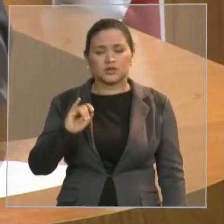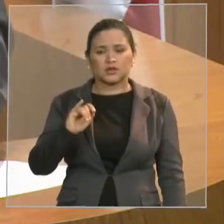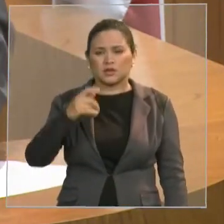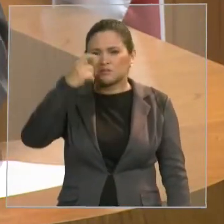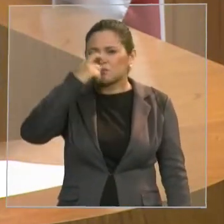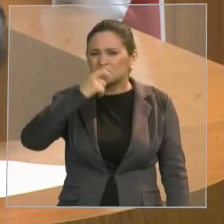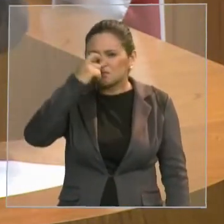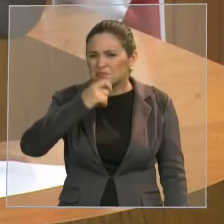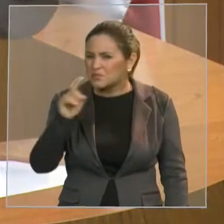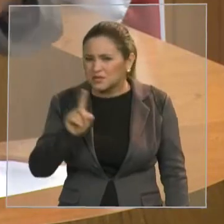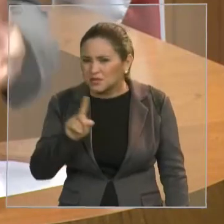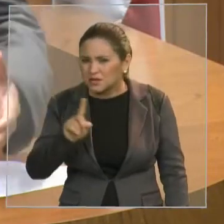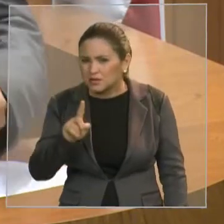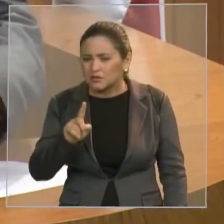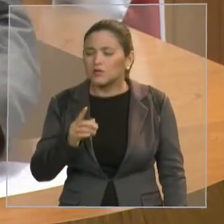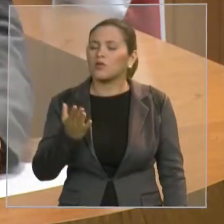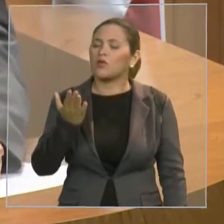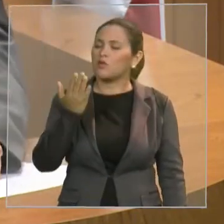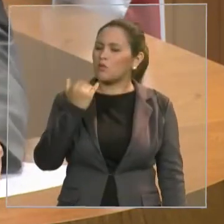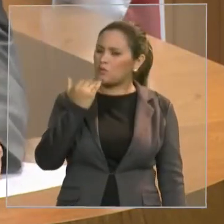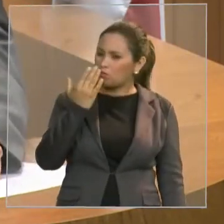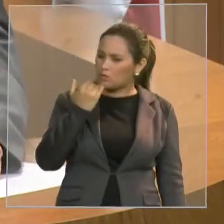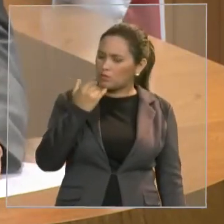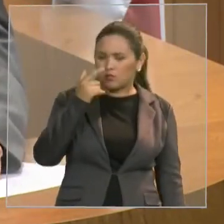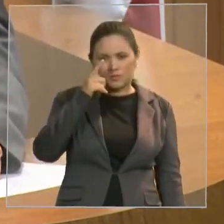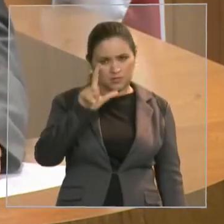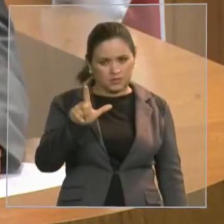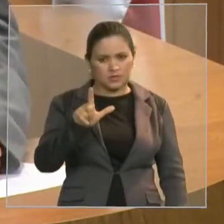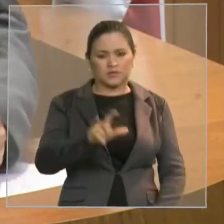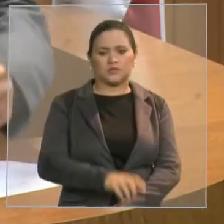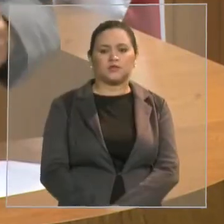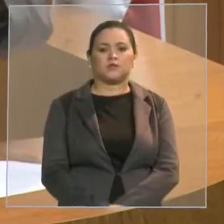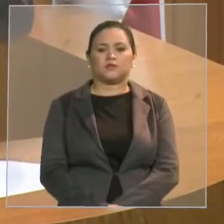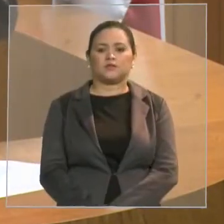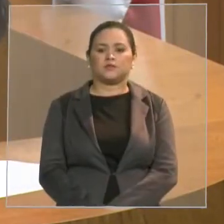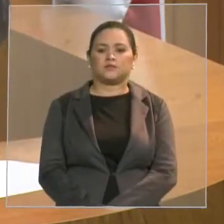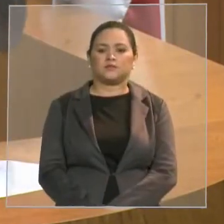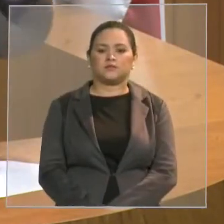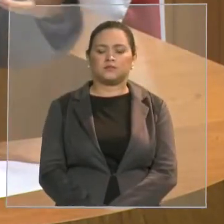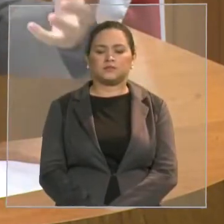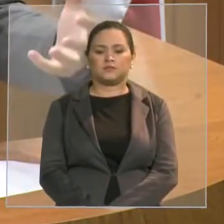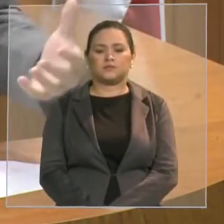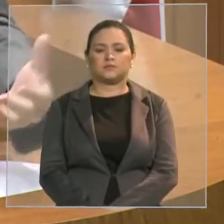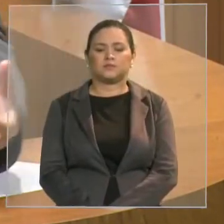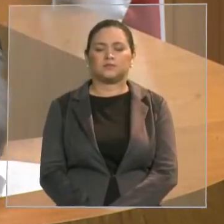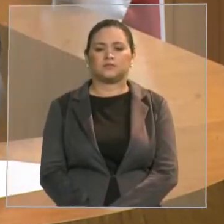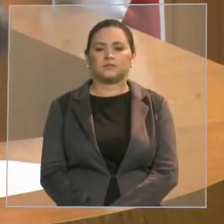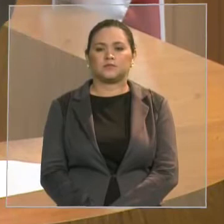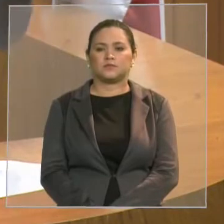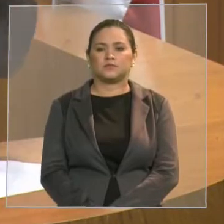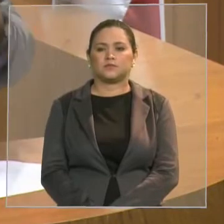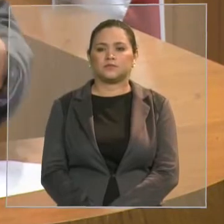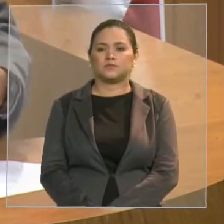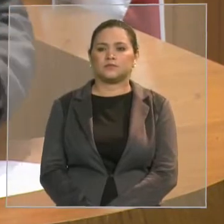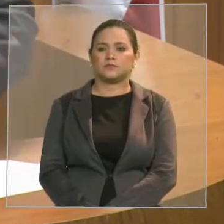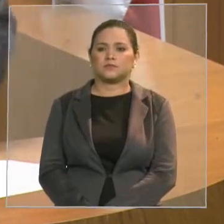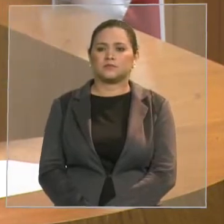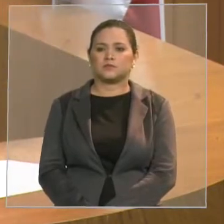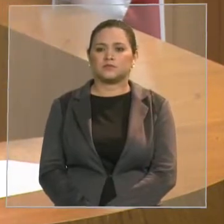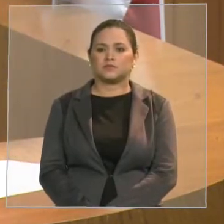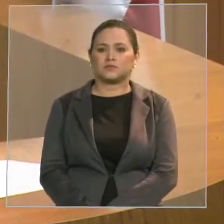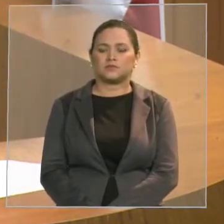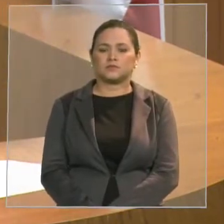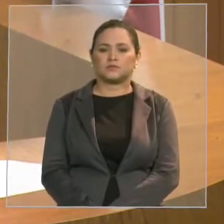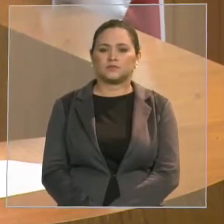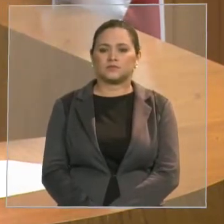alimentar, e ela está conseguindo se alimentar. Mas, por conta dessa toda a situação, está fazendo a nova reanálise, se